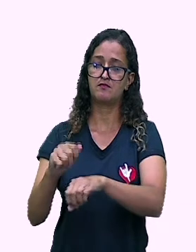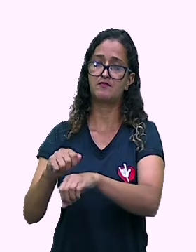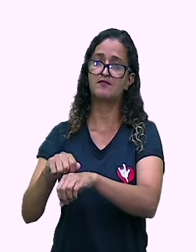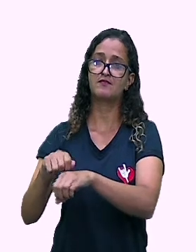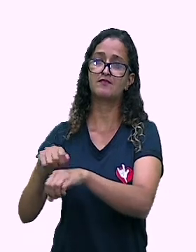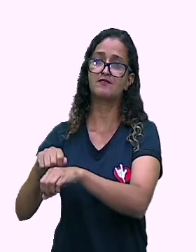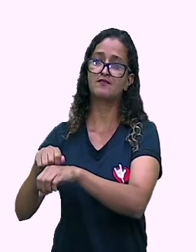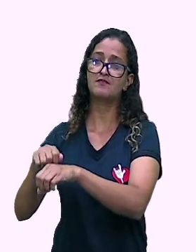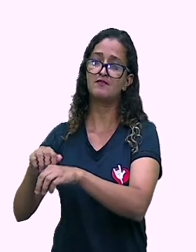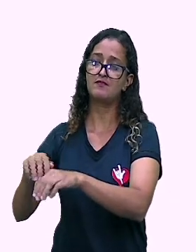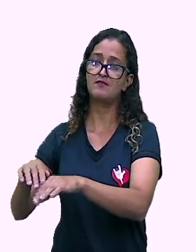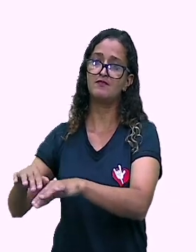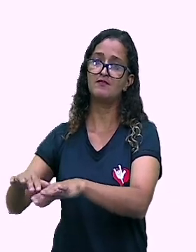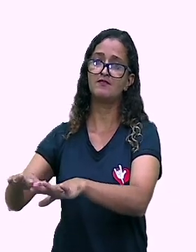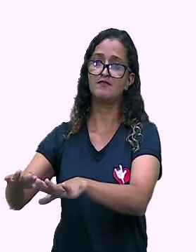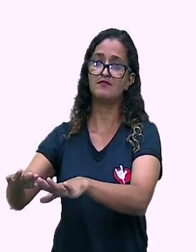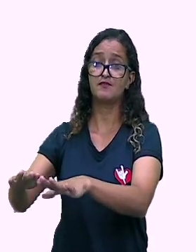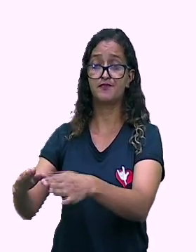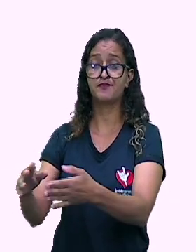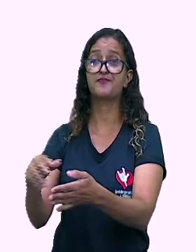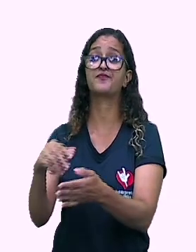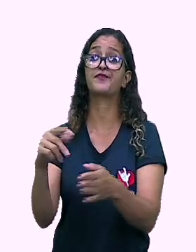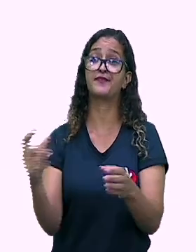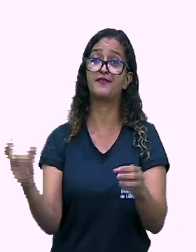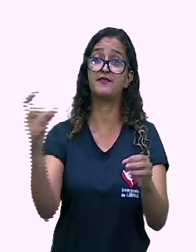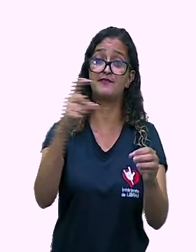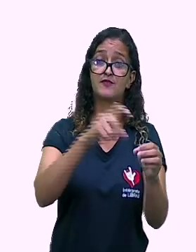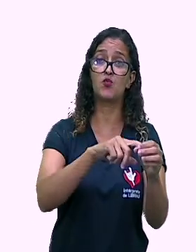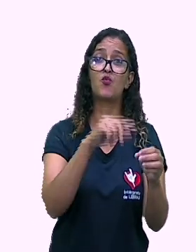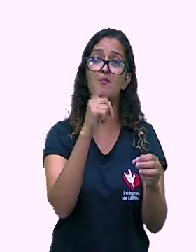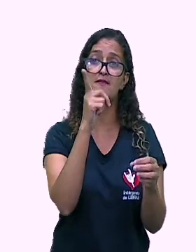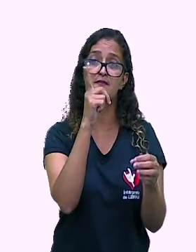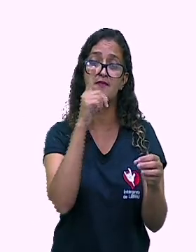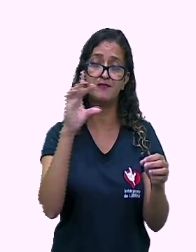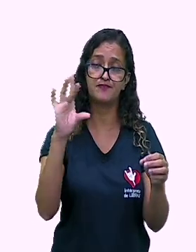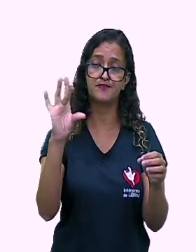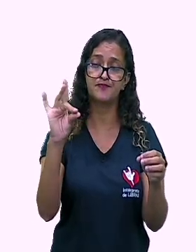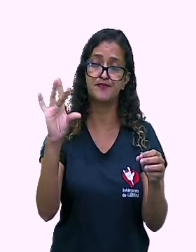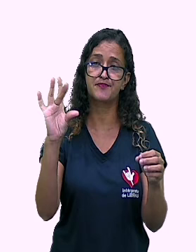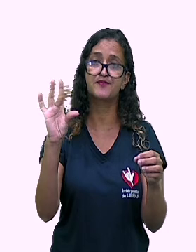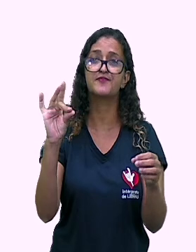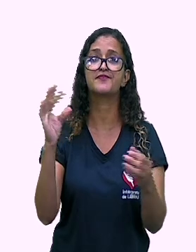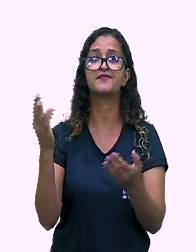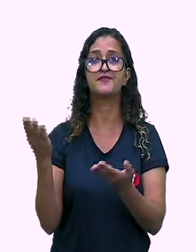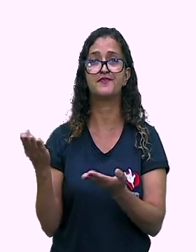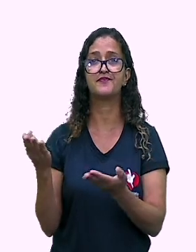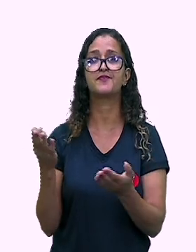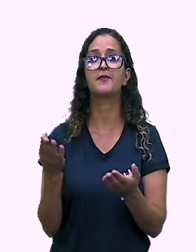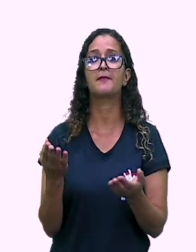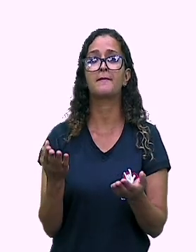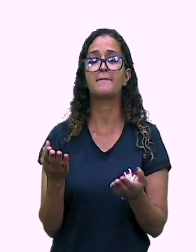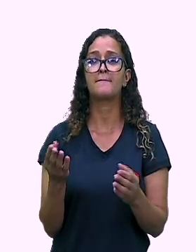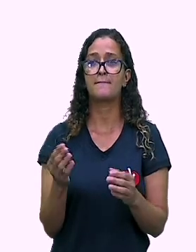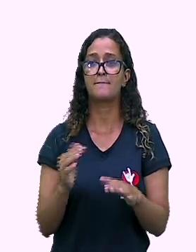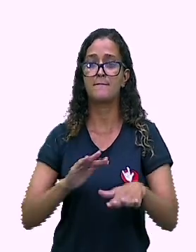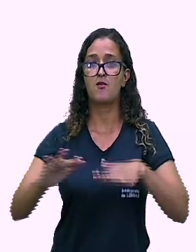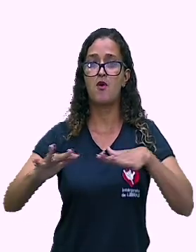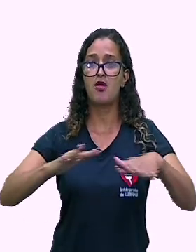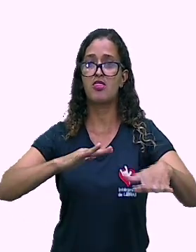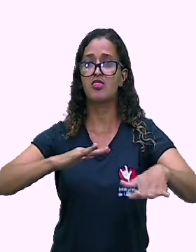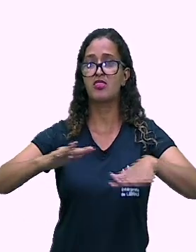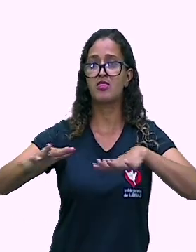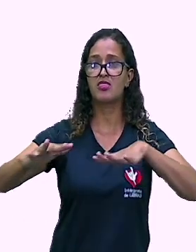gelo derreta e volta ao seu estado inicial, que é o estado líquido. Movimento